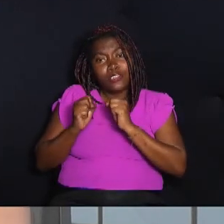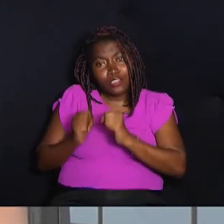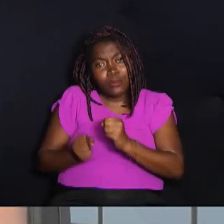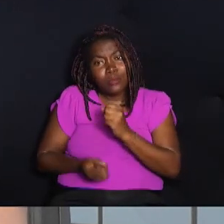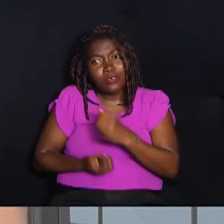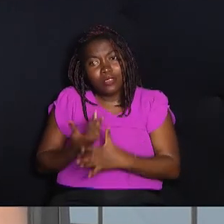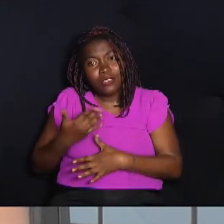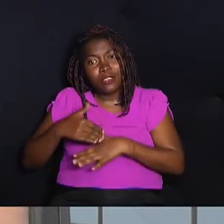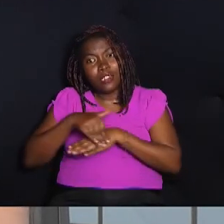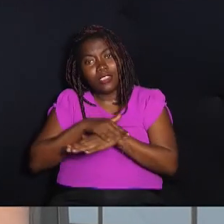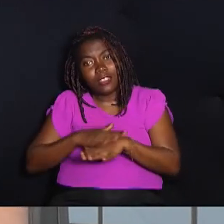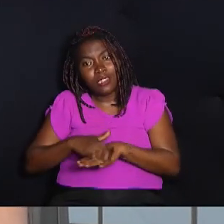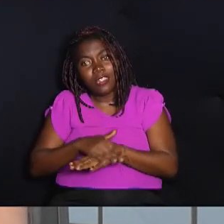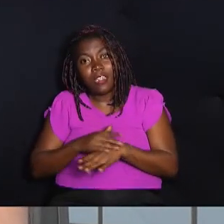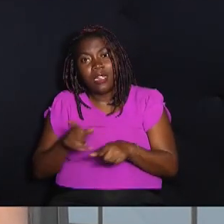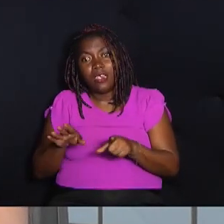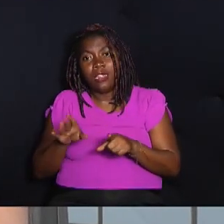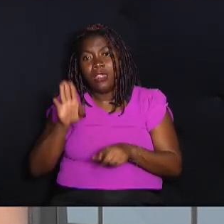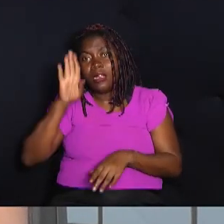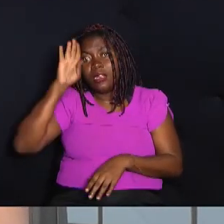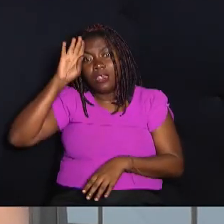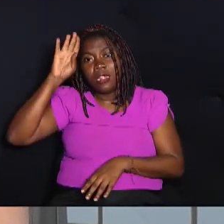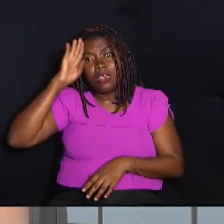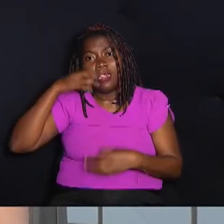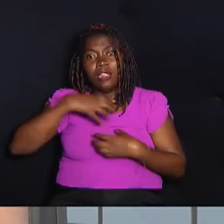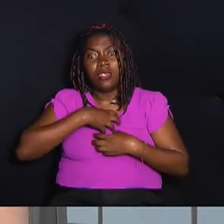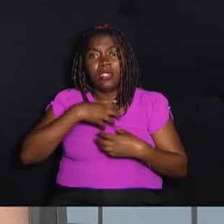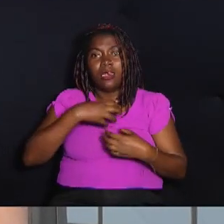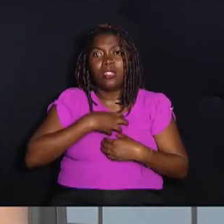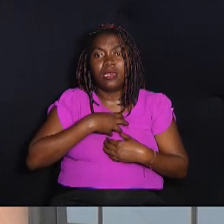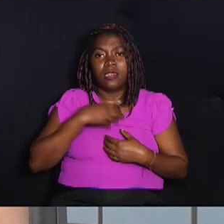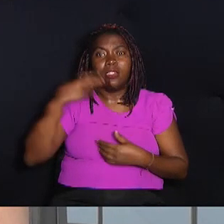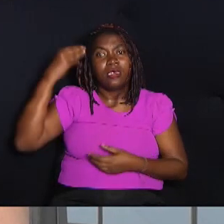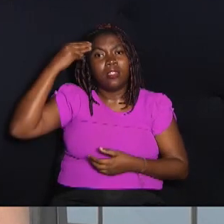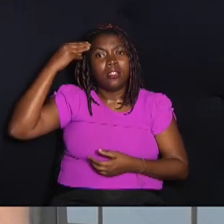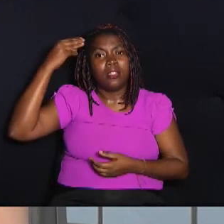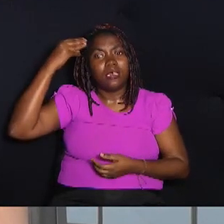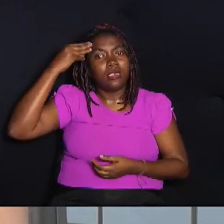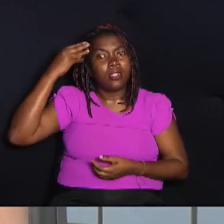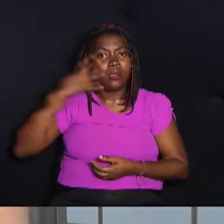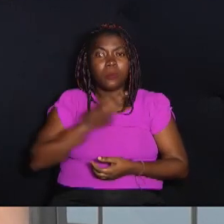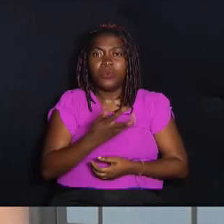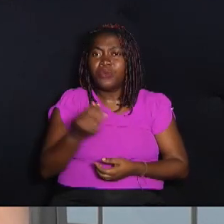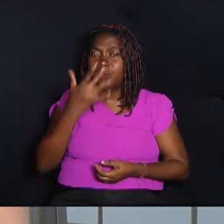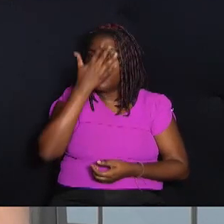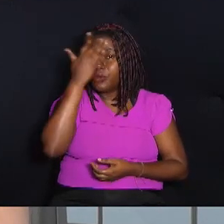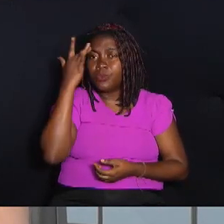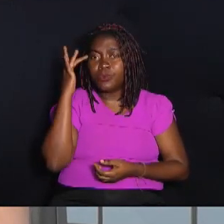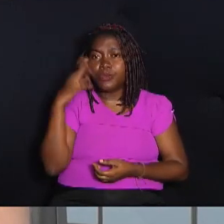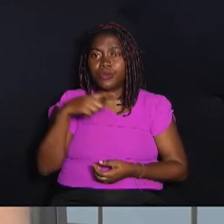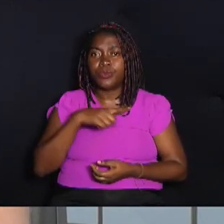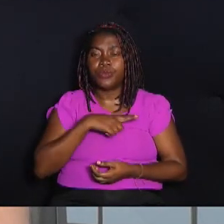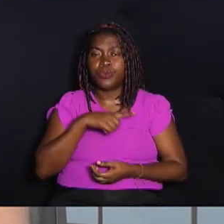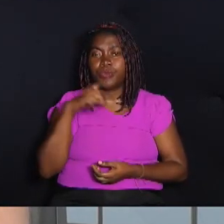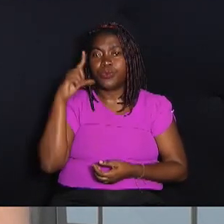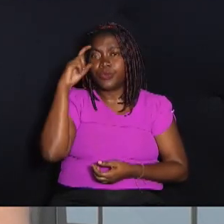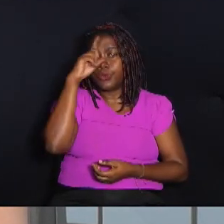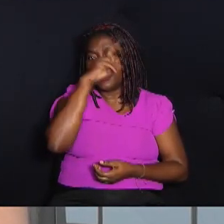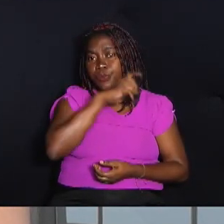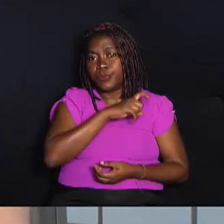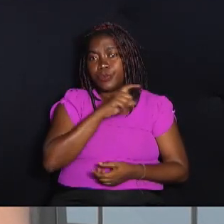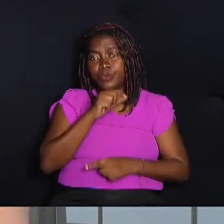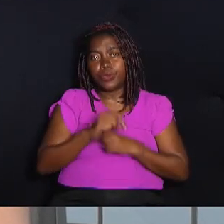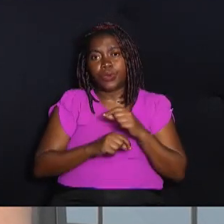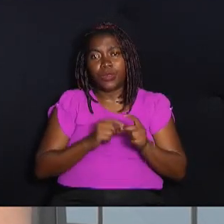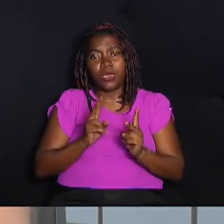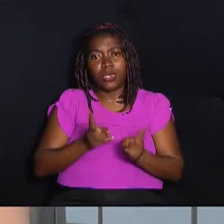conversas, mas principalmente no emocional, no mental. Muita gente ficou com uma dificuldade de